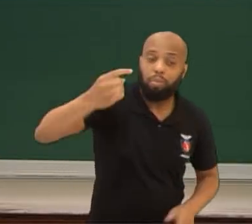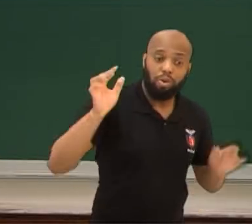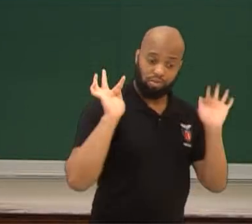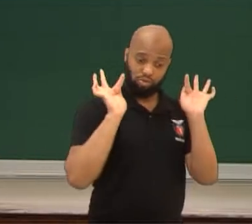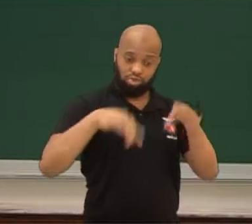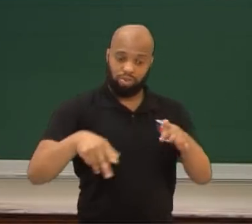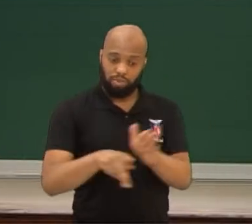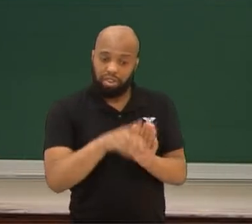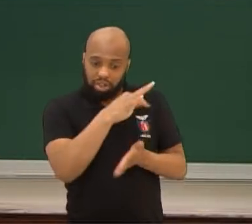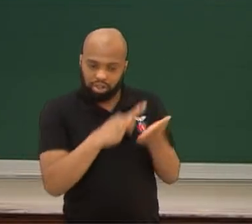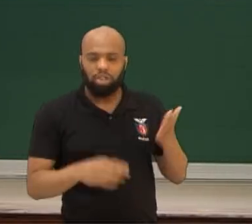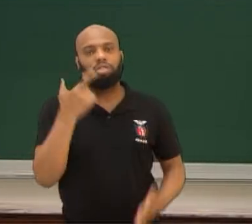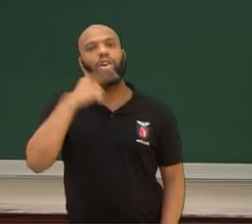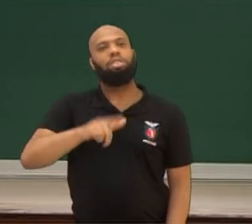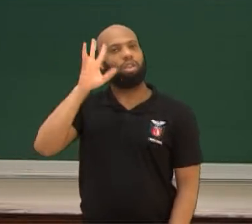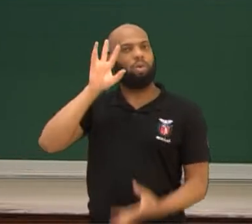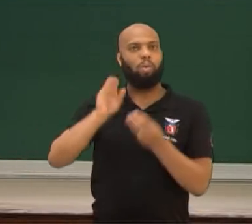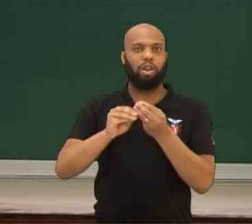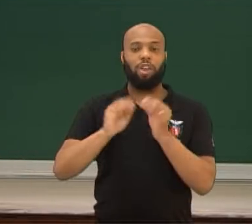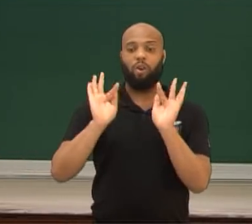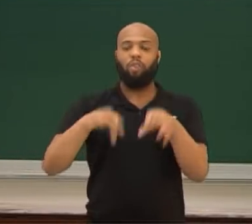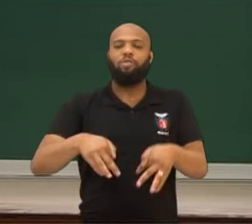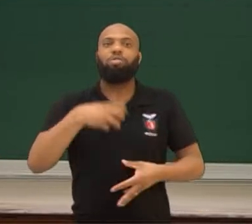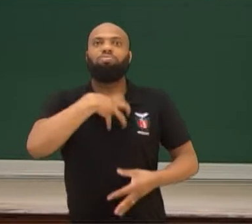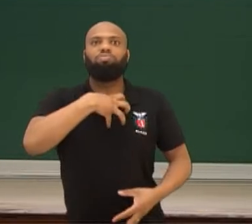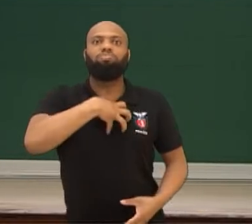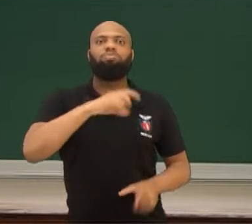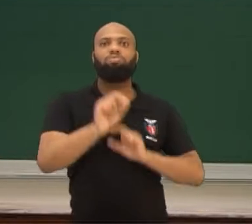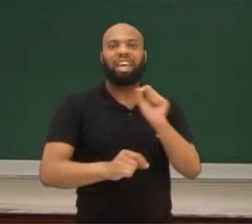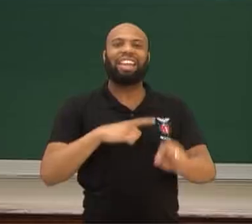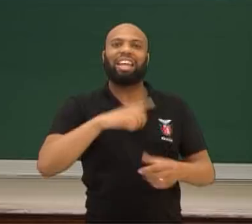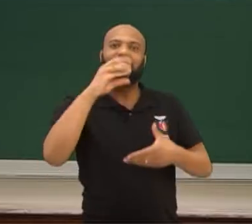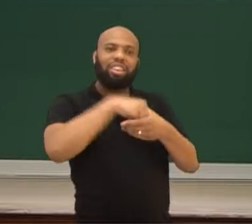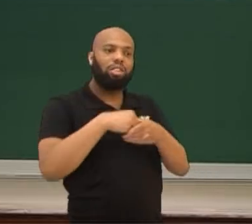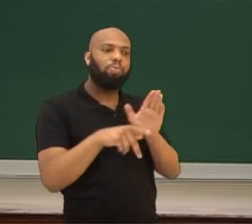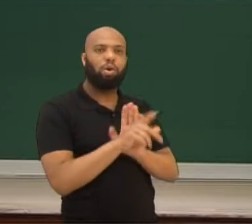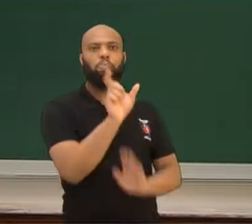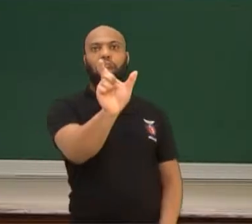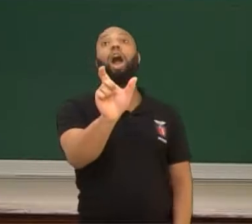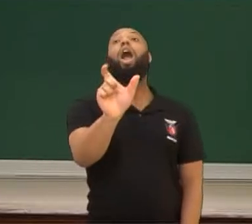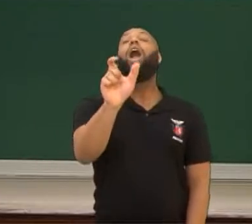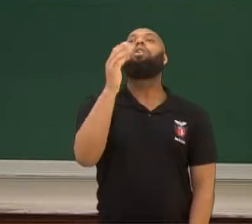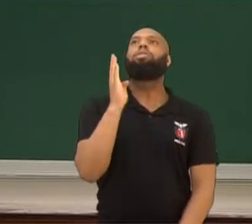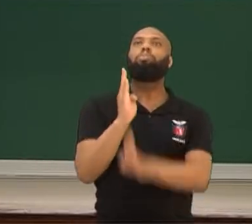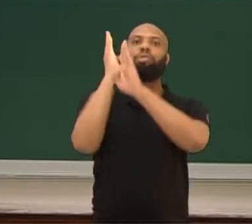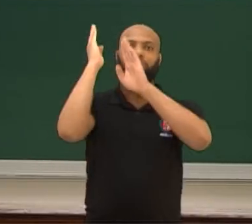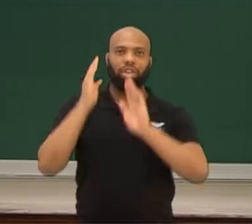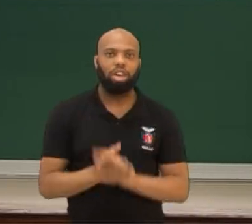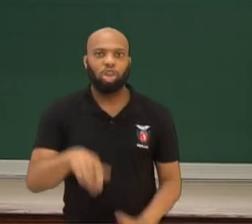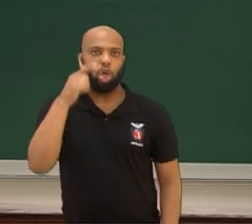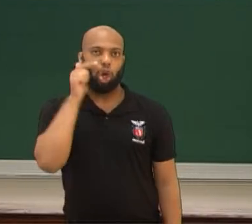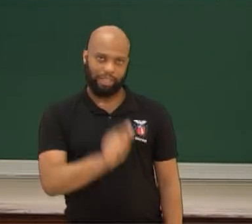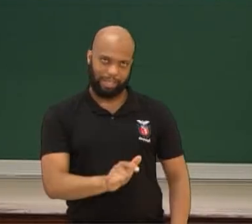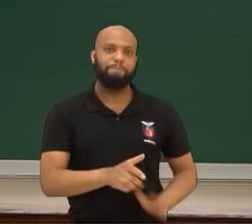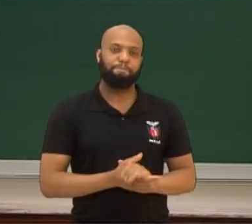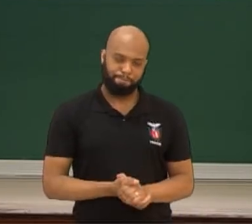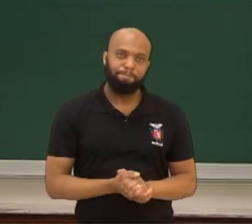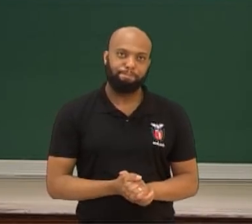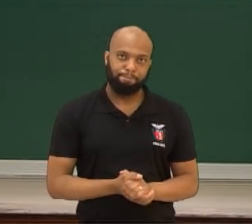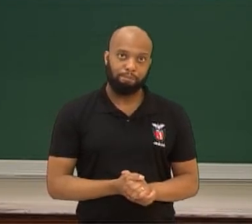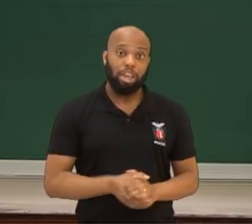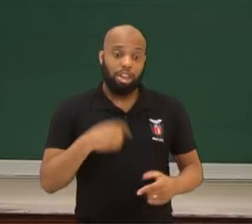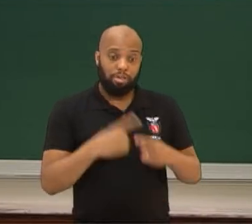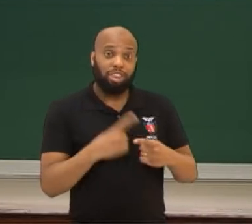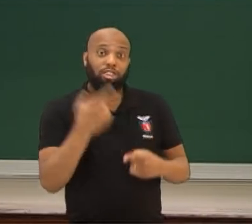qual é o sentido tentado ali, o sentido que o escritor tentou fazer com que tivesse ali as palavras